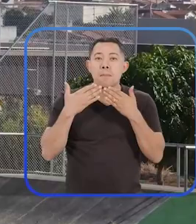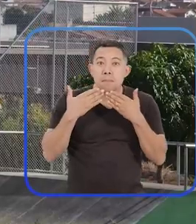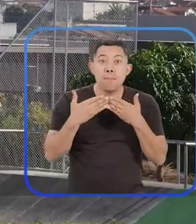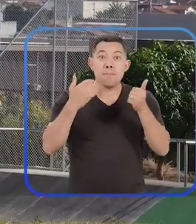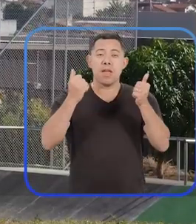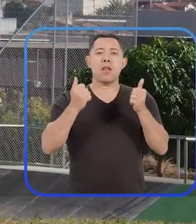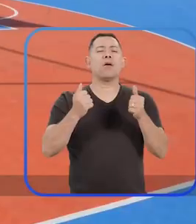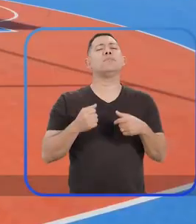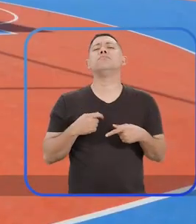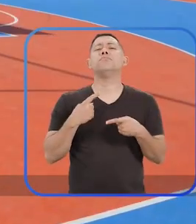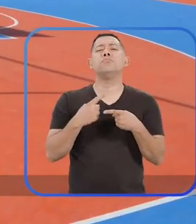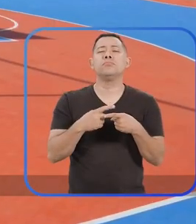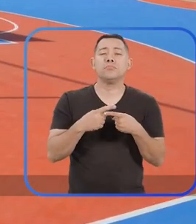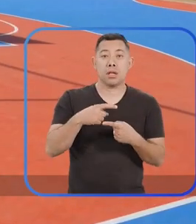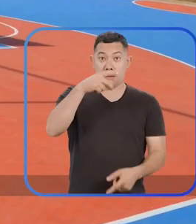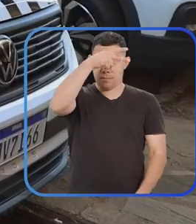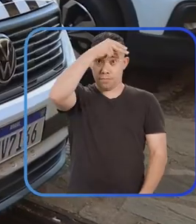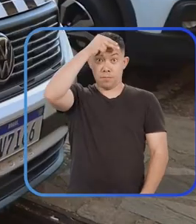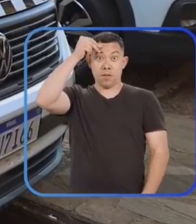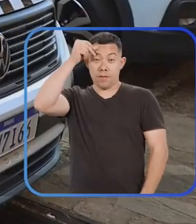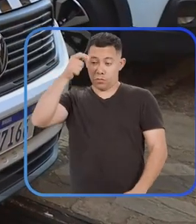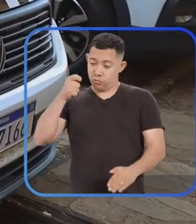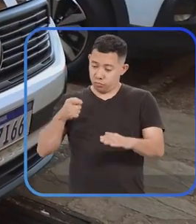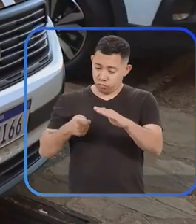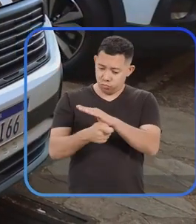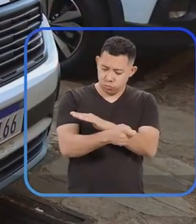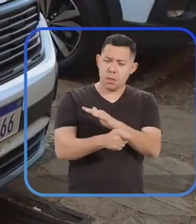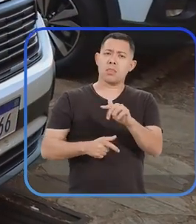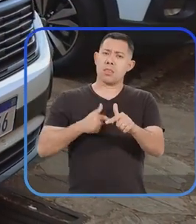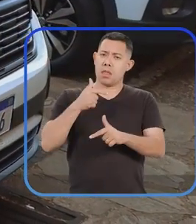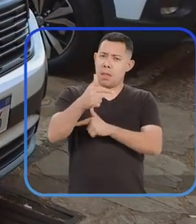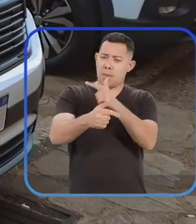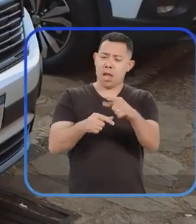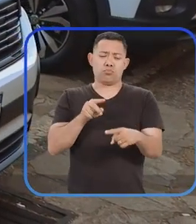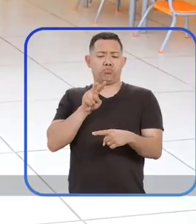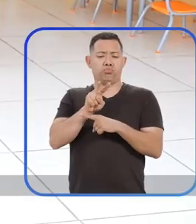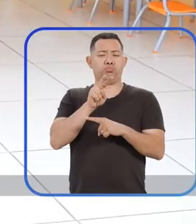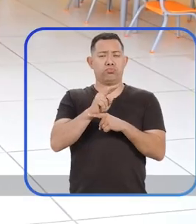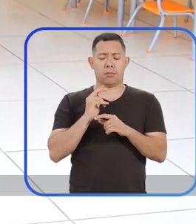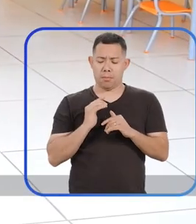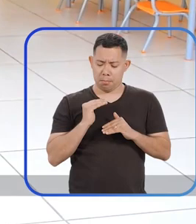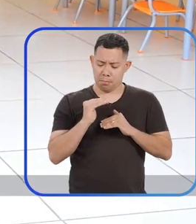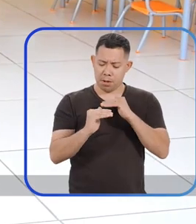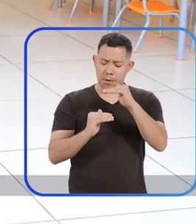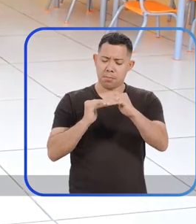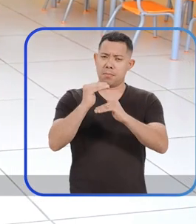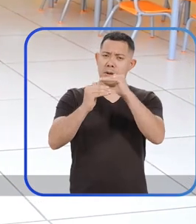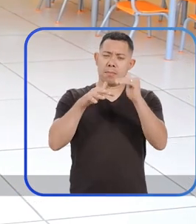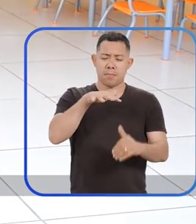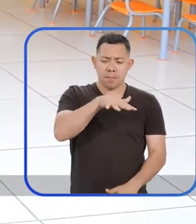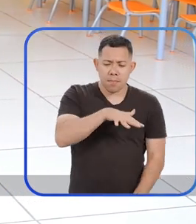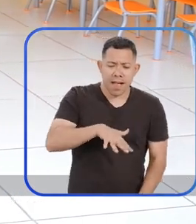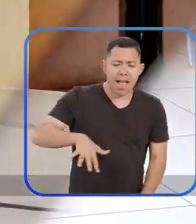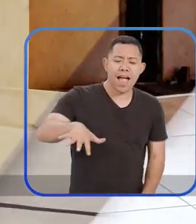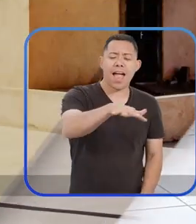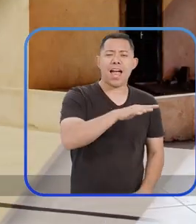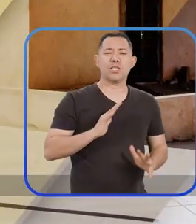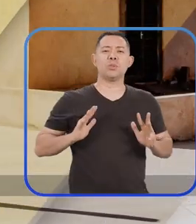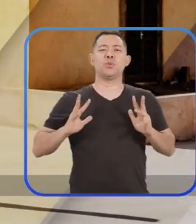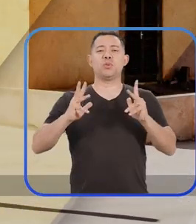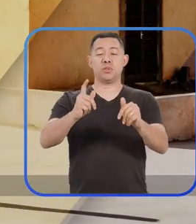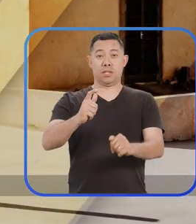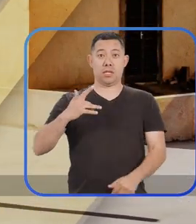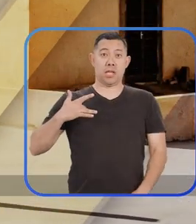E melhora porque tem muito trabalho da prefeitura, que investe e cuida do desenvolvimento de todas as áreas,